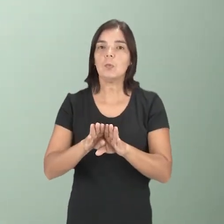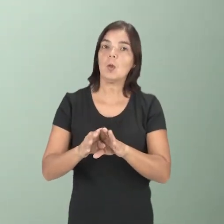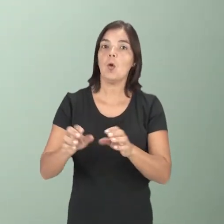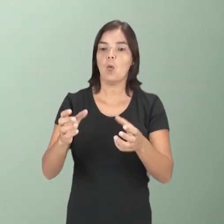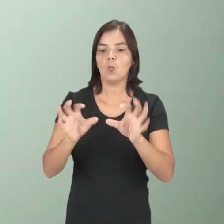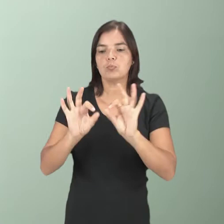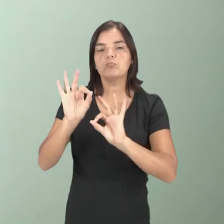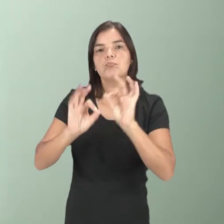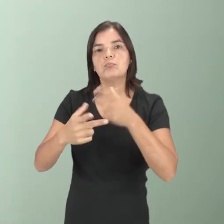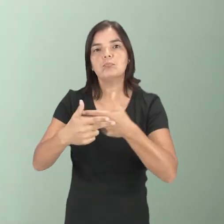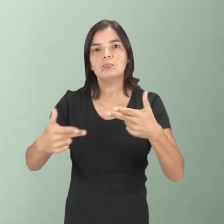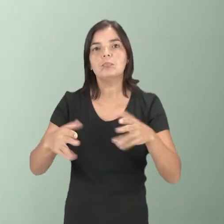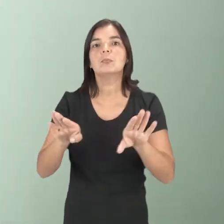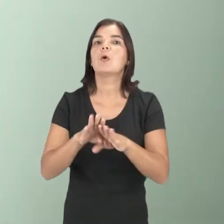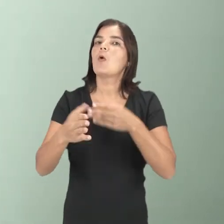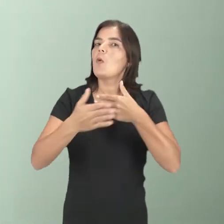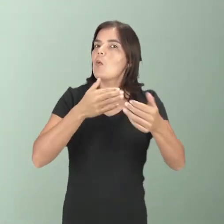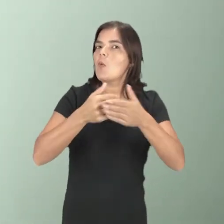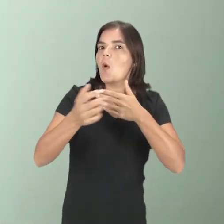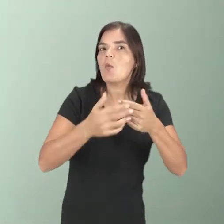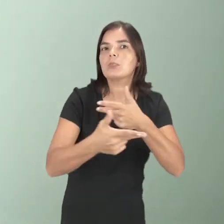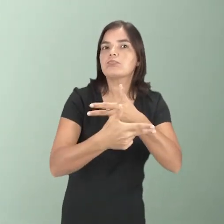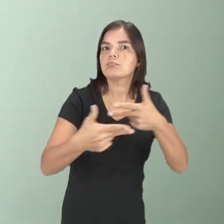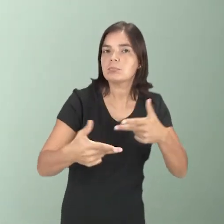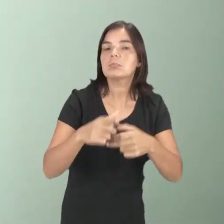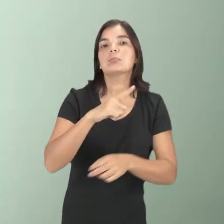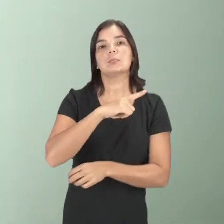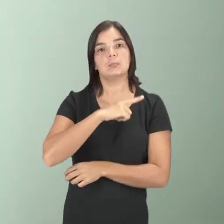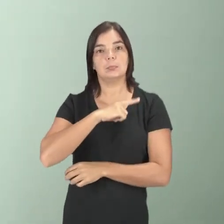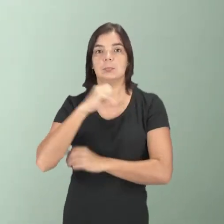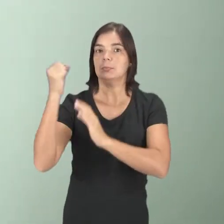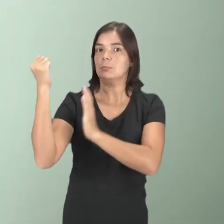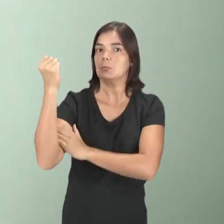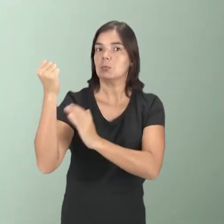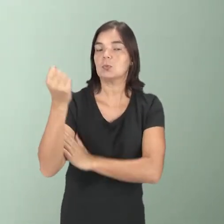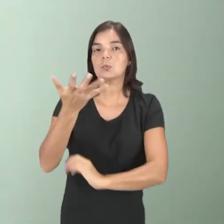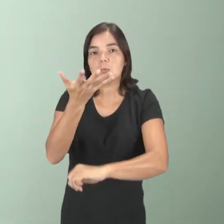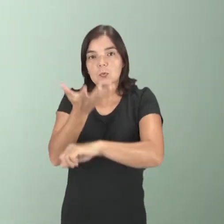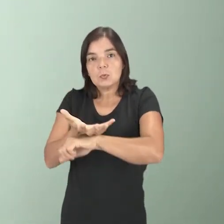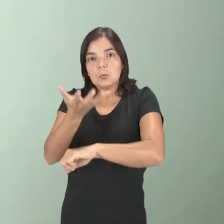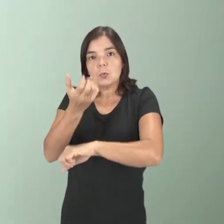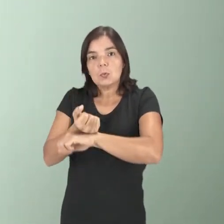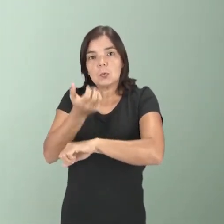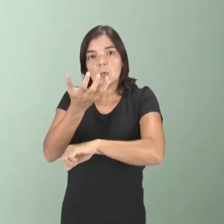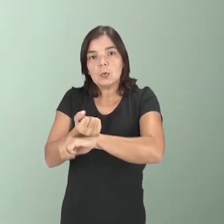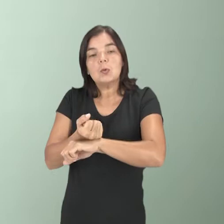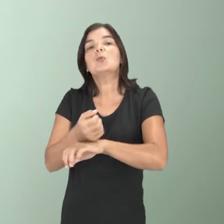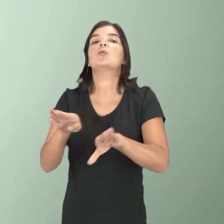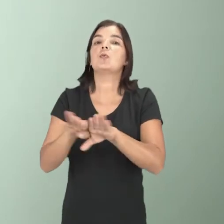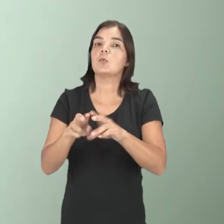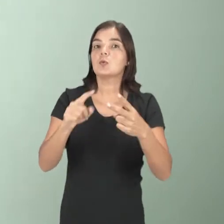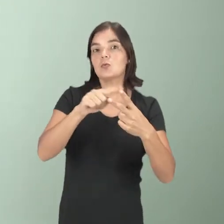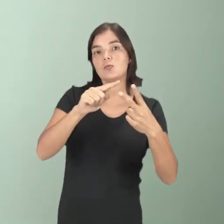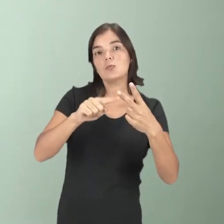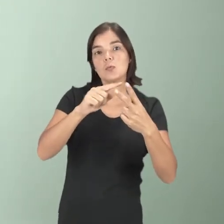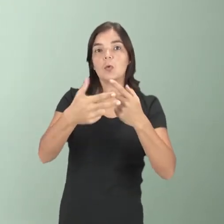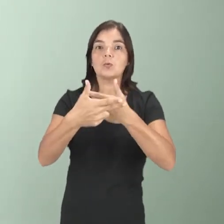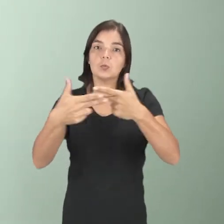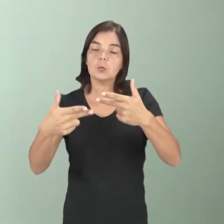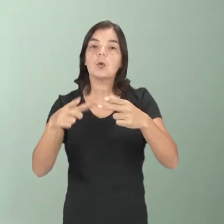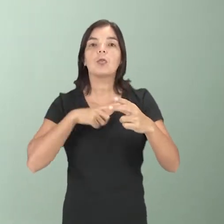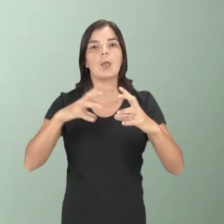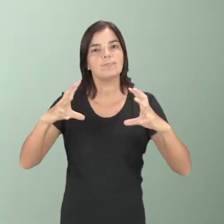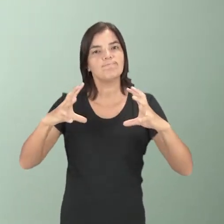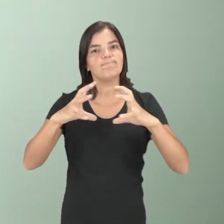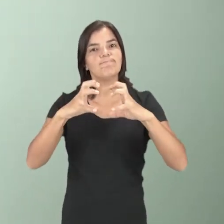corpo. Então, quaisquer corpo, ele vai ter uma força gravitacional e se tiver dois corpos, os dois